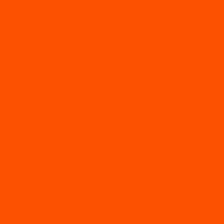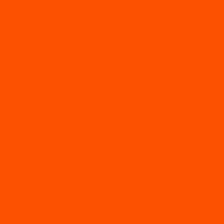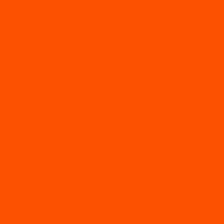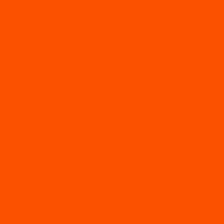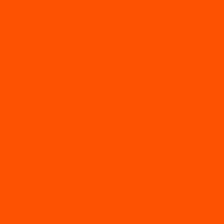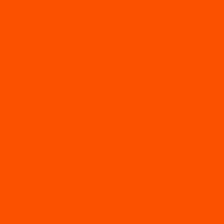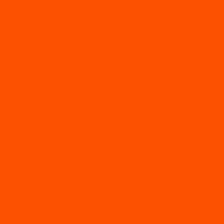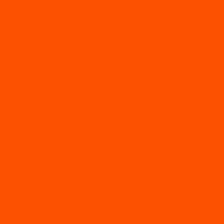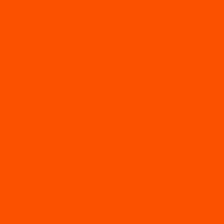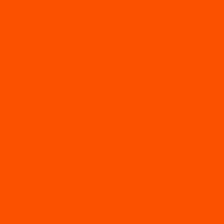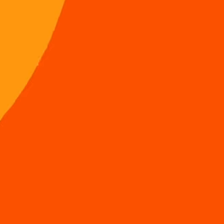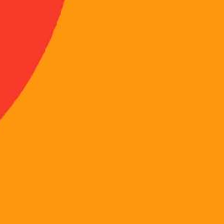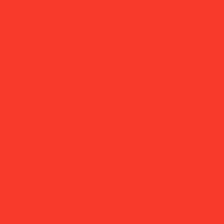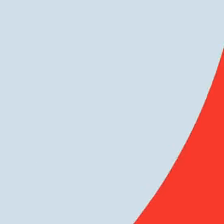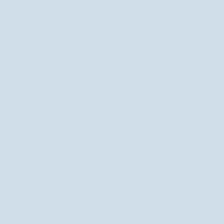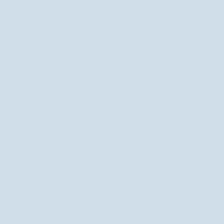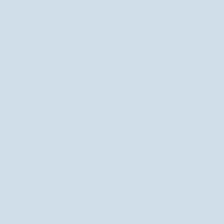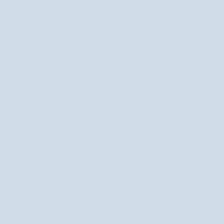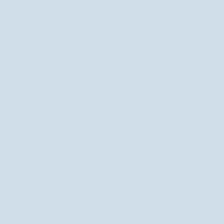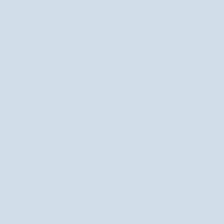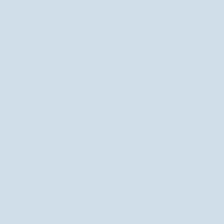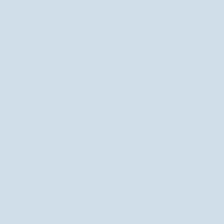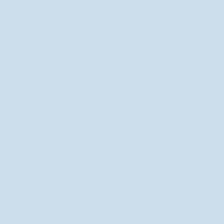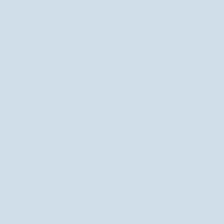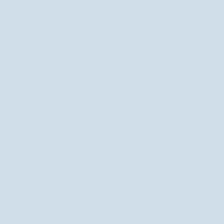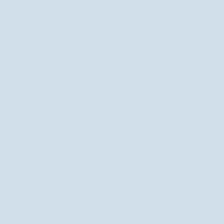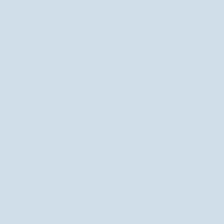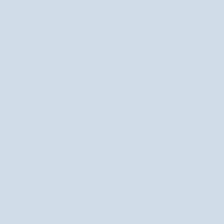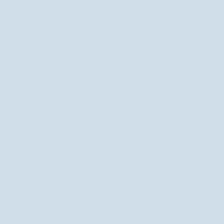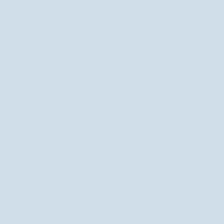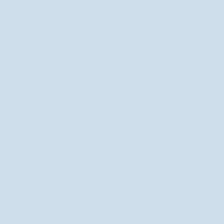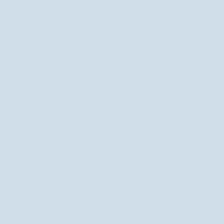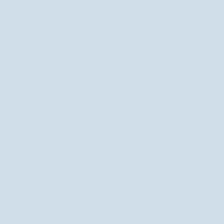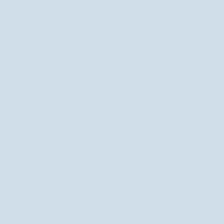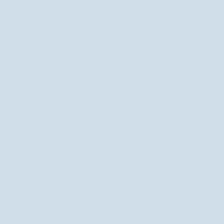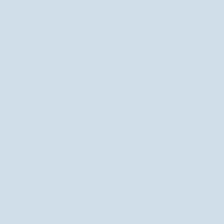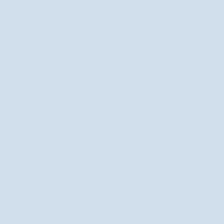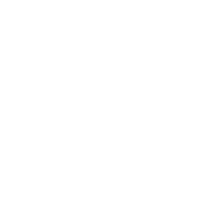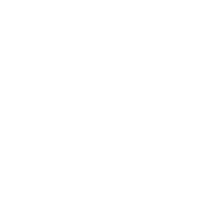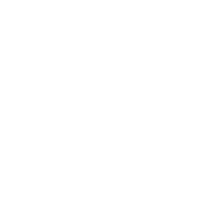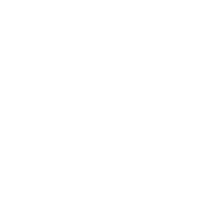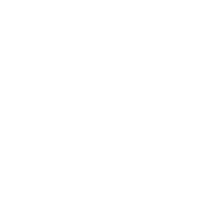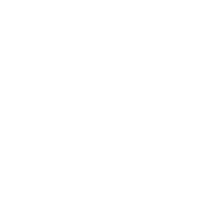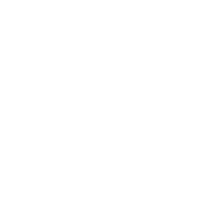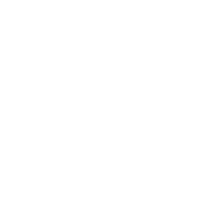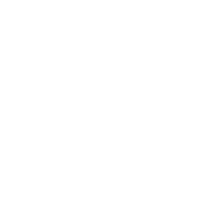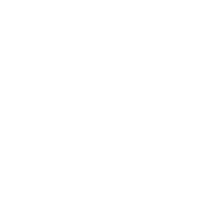especulação. Poder Monitor. Acesse agora e ganhe 30 dias grátis.